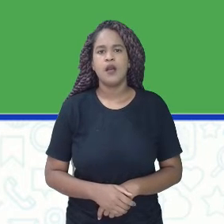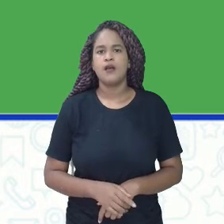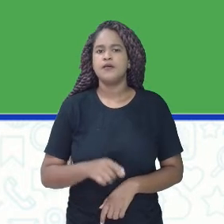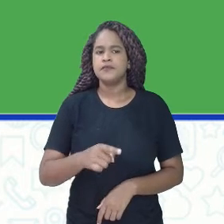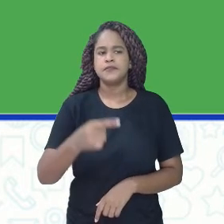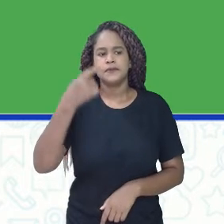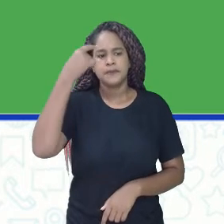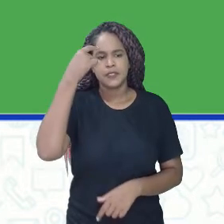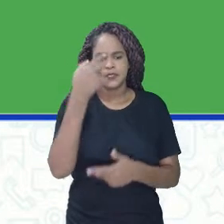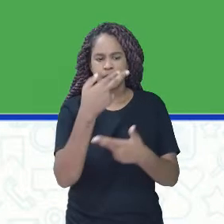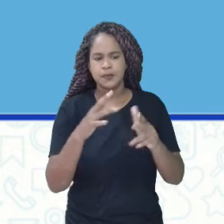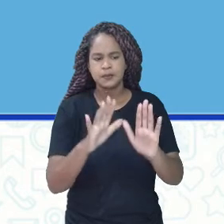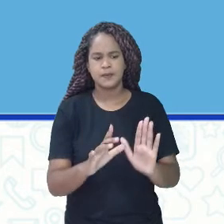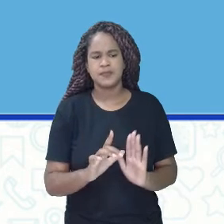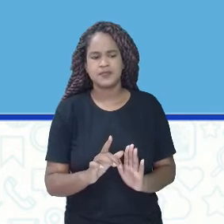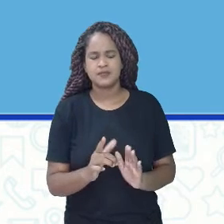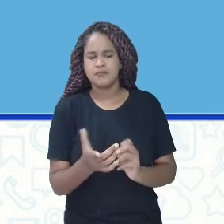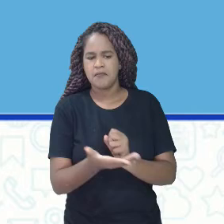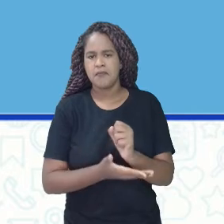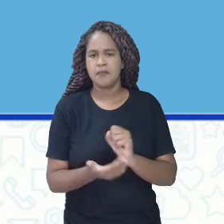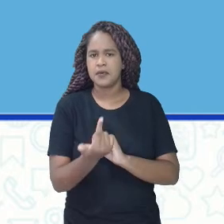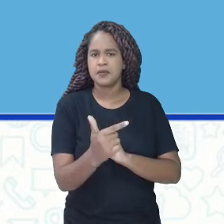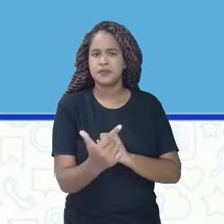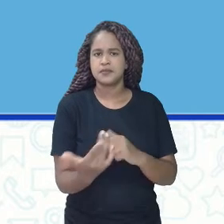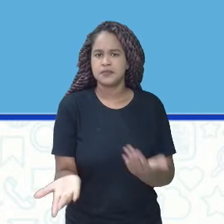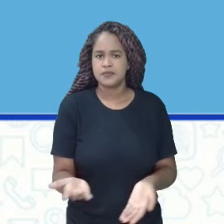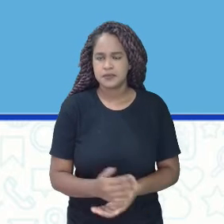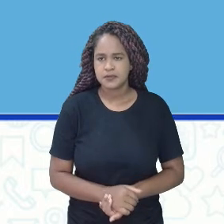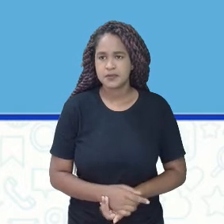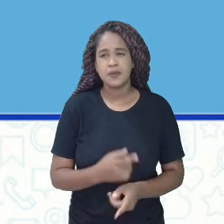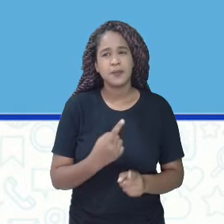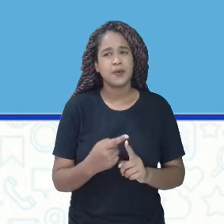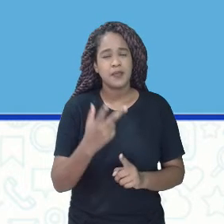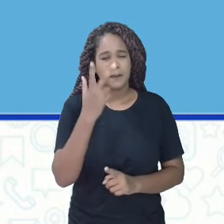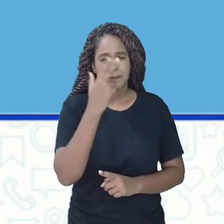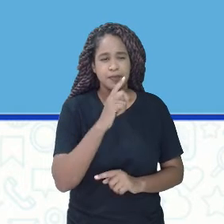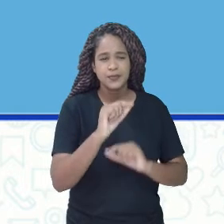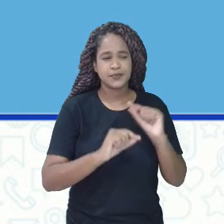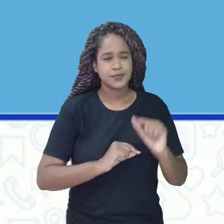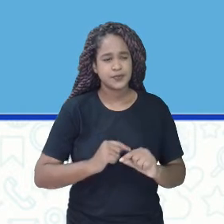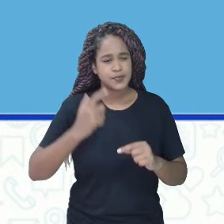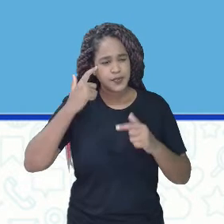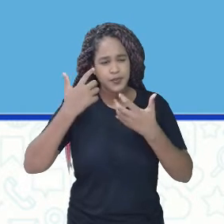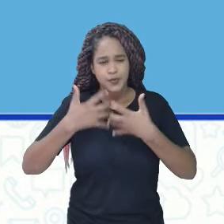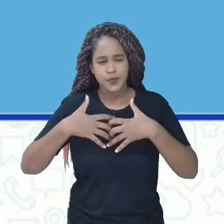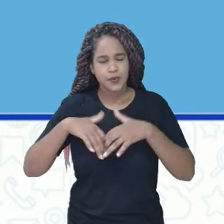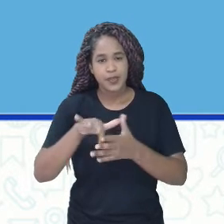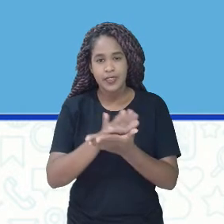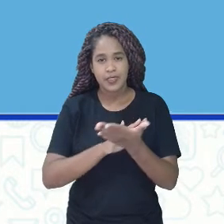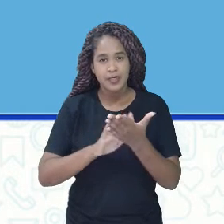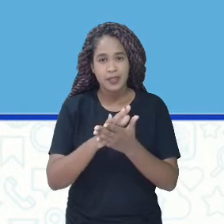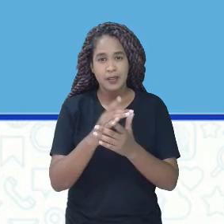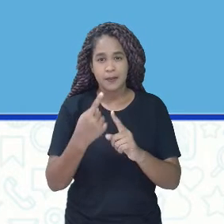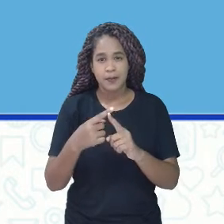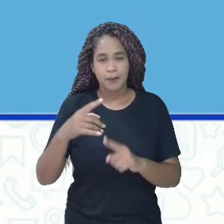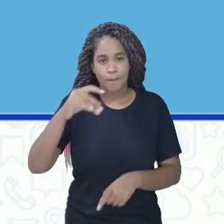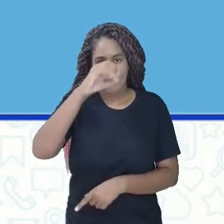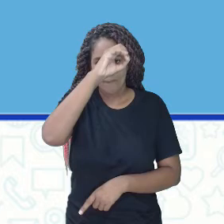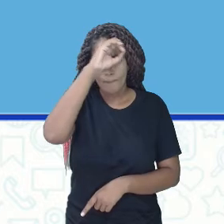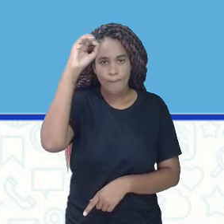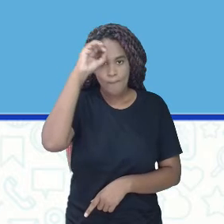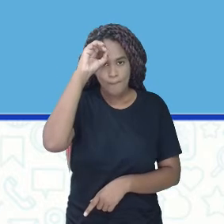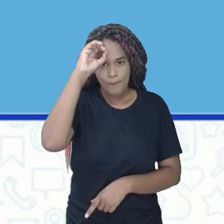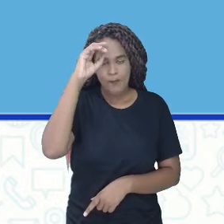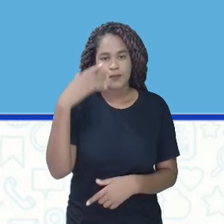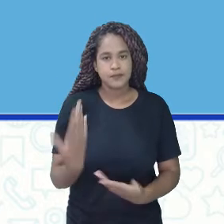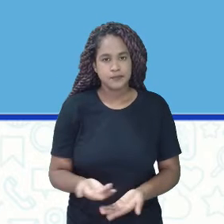fundamento sério, por revelar um julgamento irracional provocado pela ignorância do ser